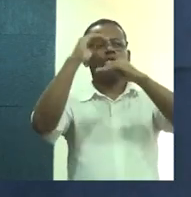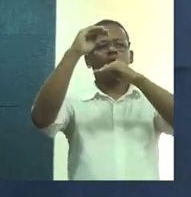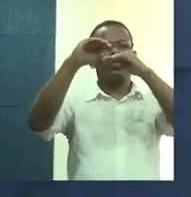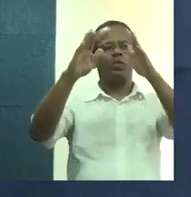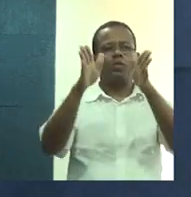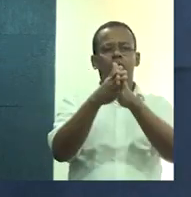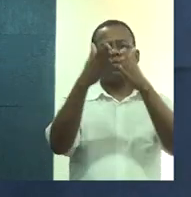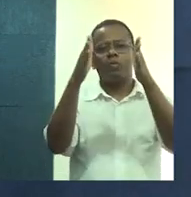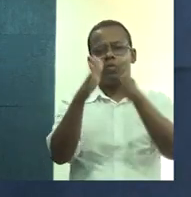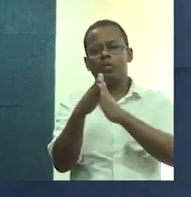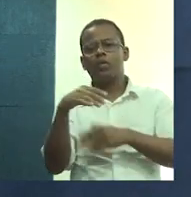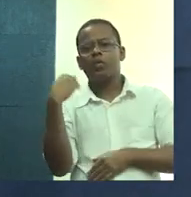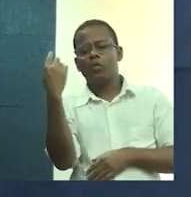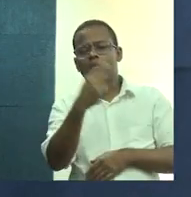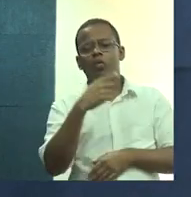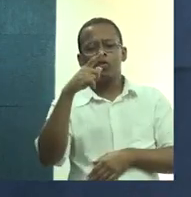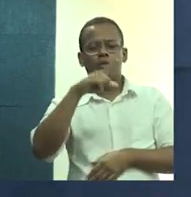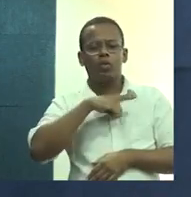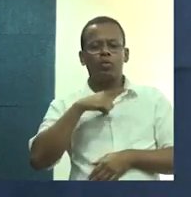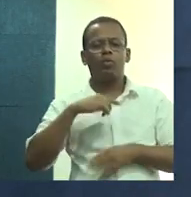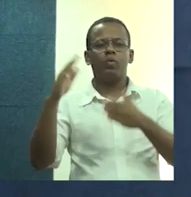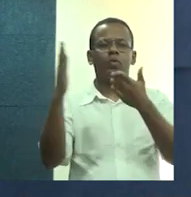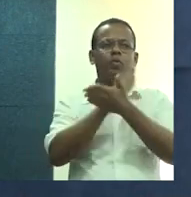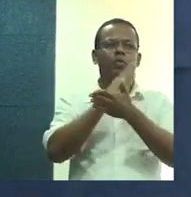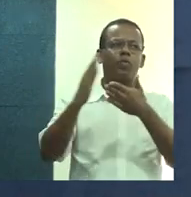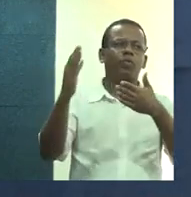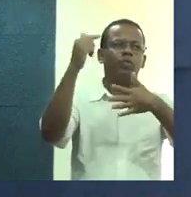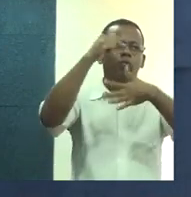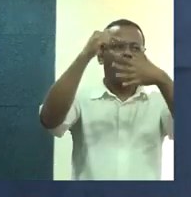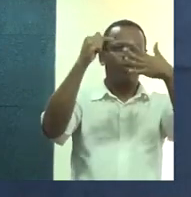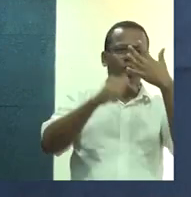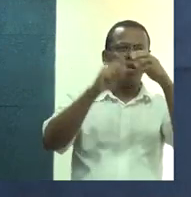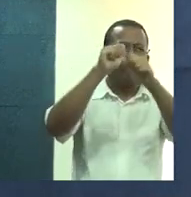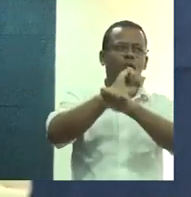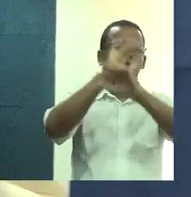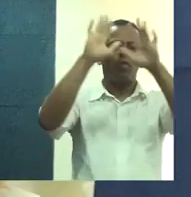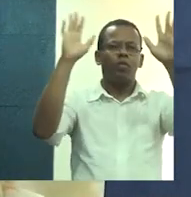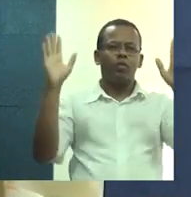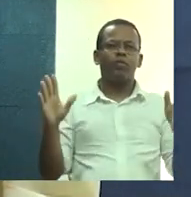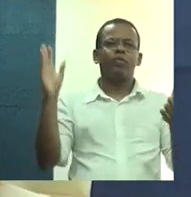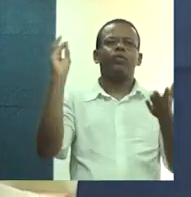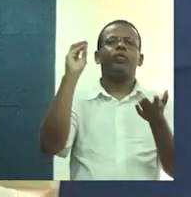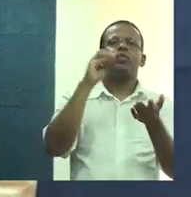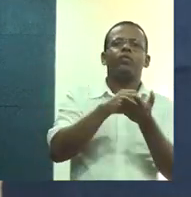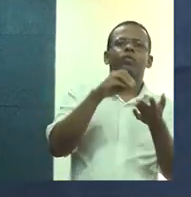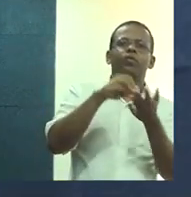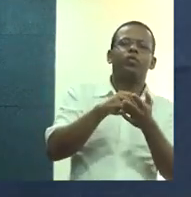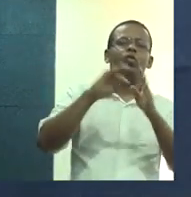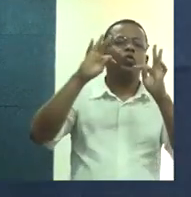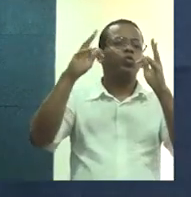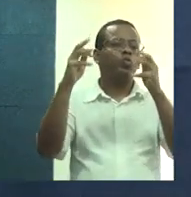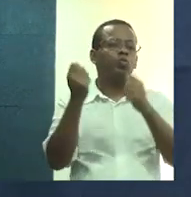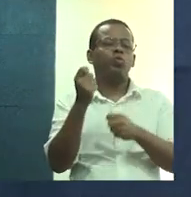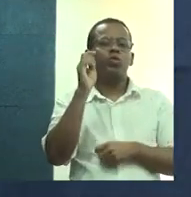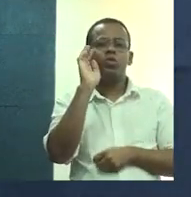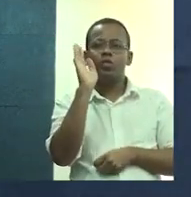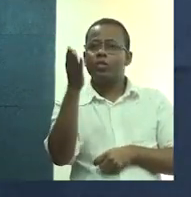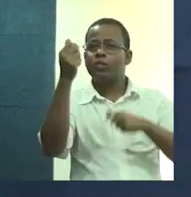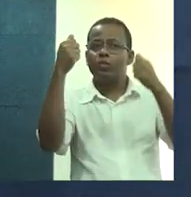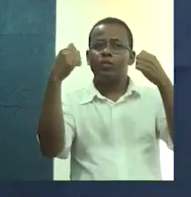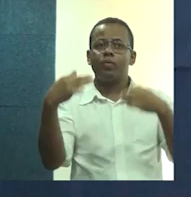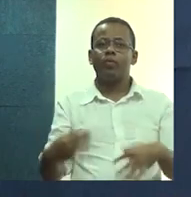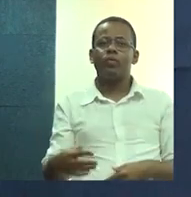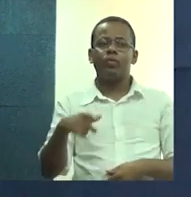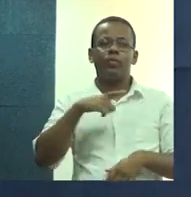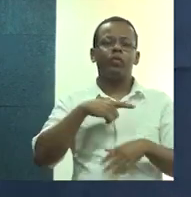potencialidades das periferias né a gente tem alguns indicadores clássicos aglomerados subnormais os assentamentos precários todos esses que a gente